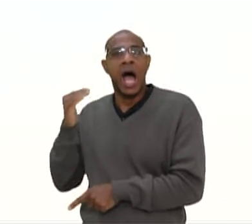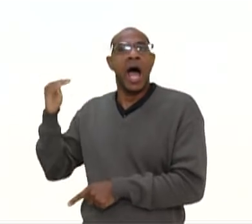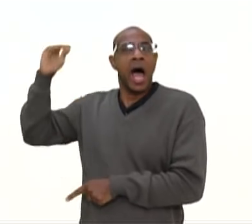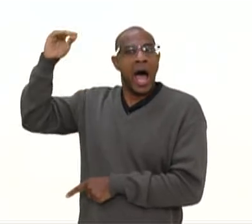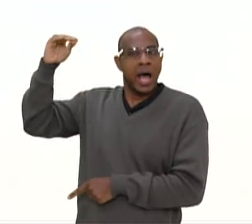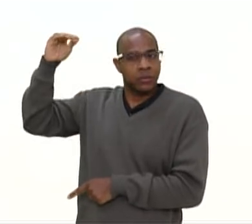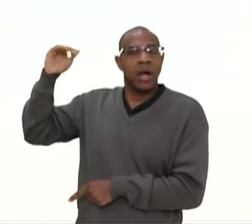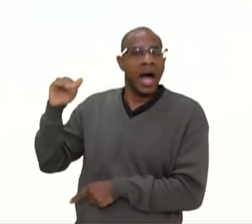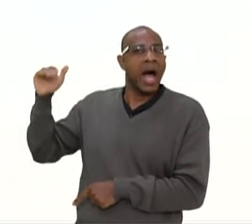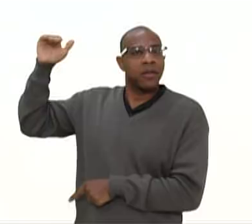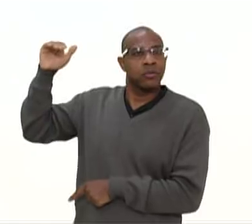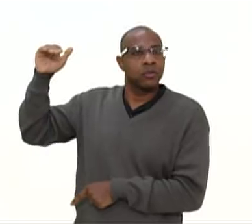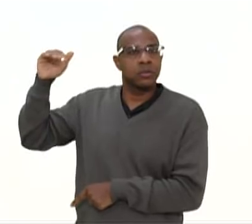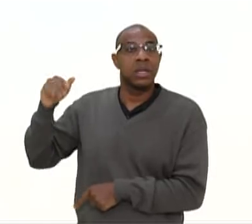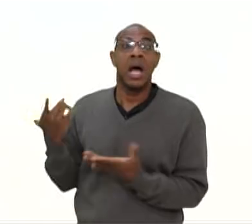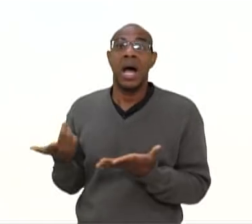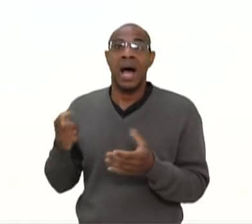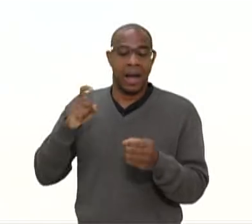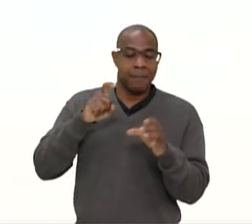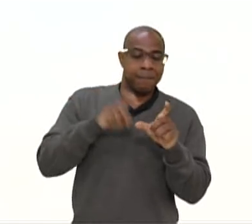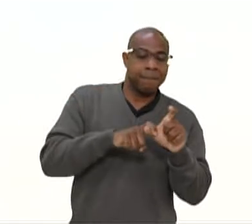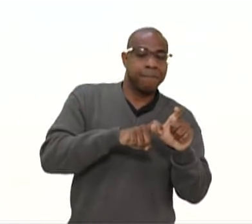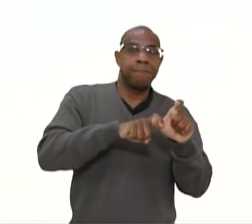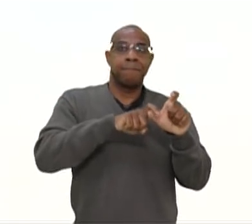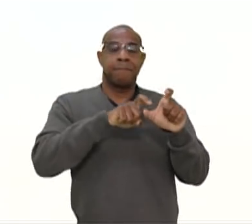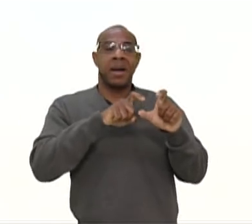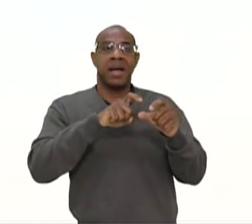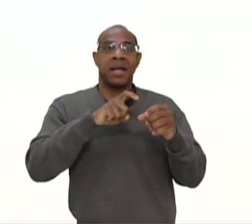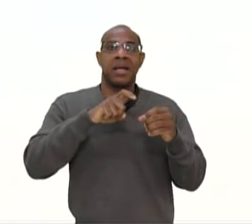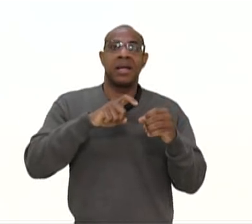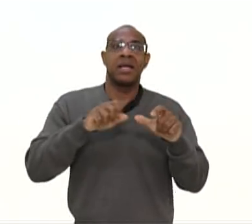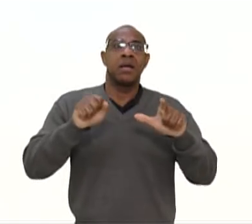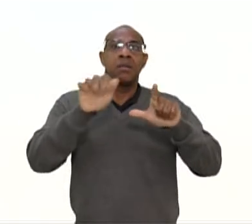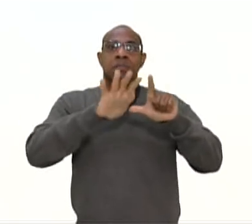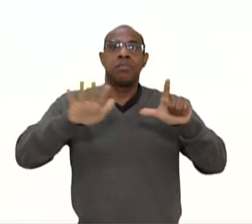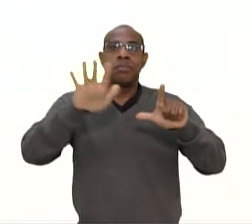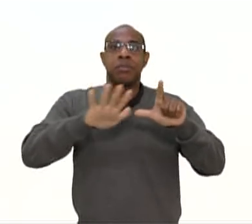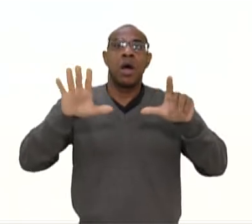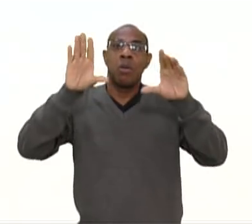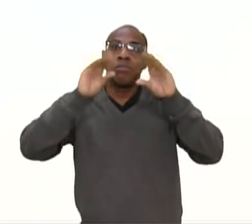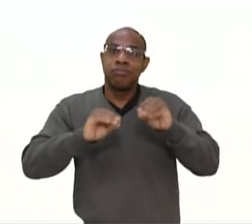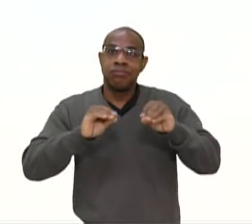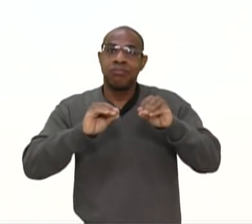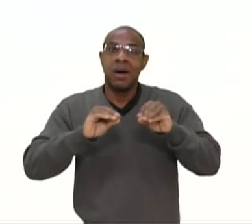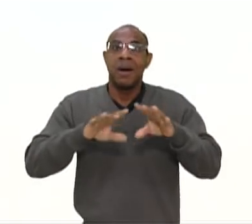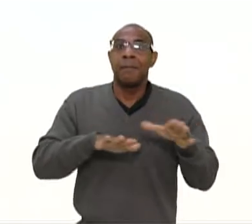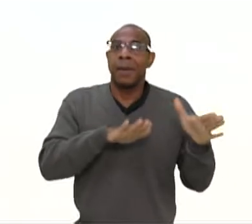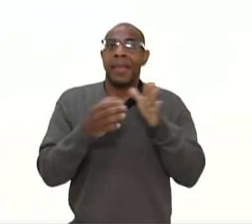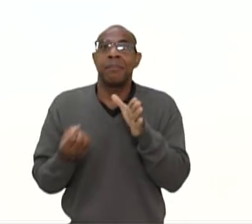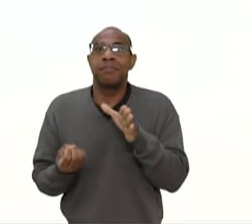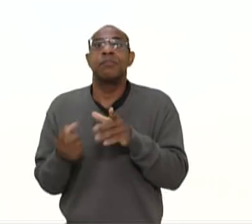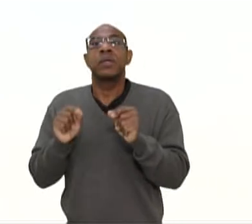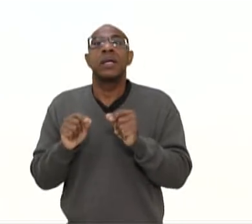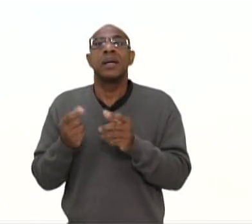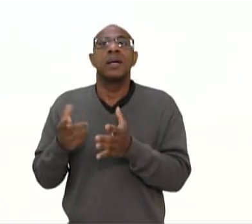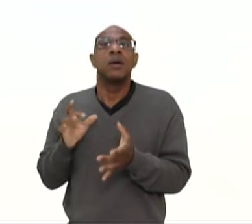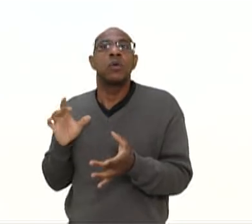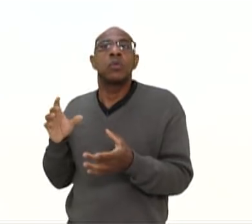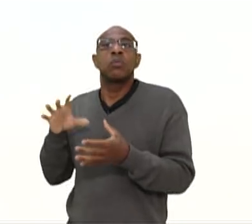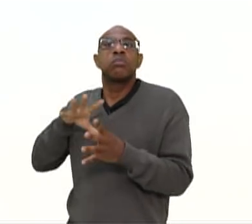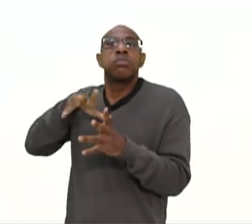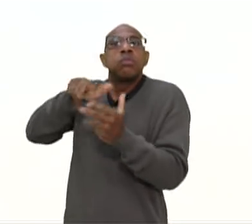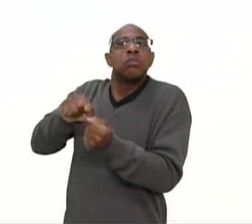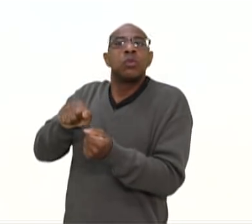se desconectarem do mundo virtual para se conectarem com o mundo real. Letra B. As